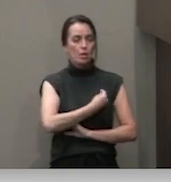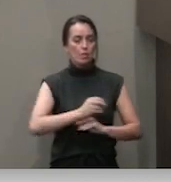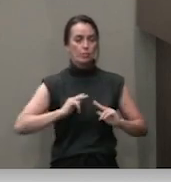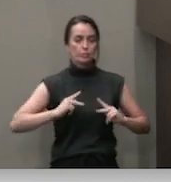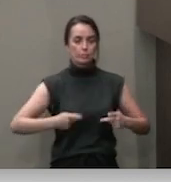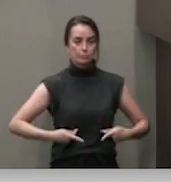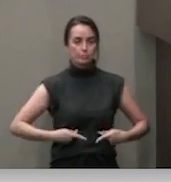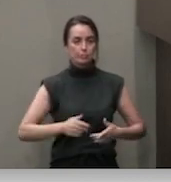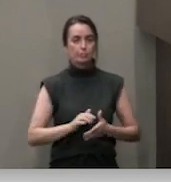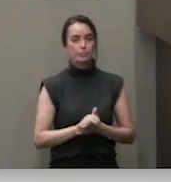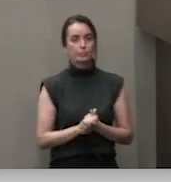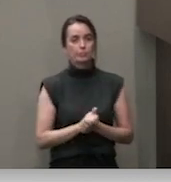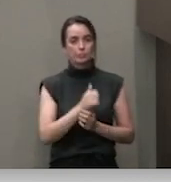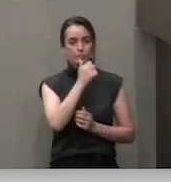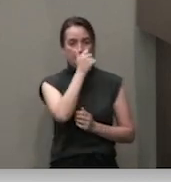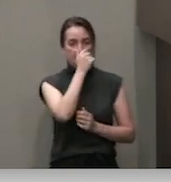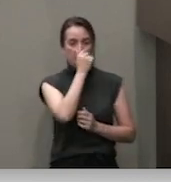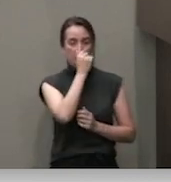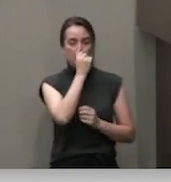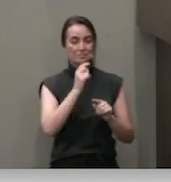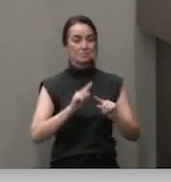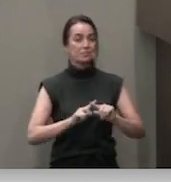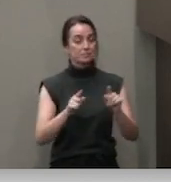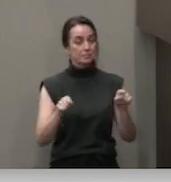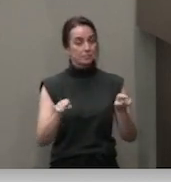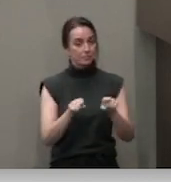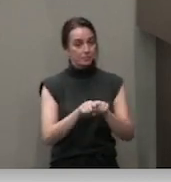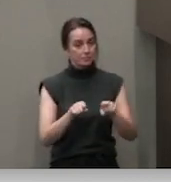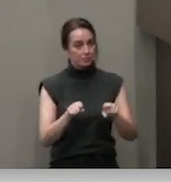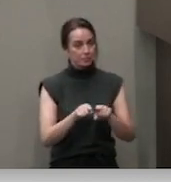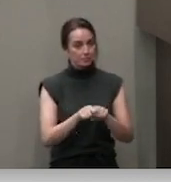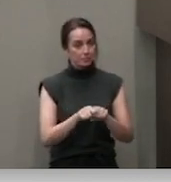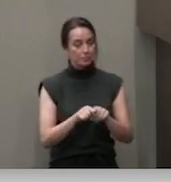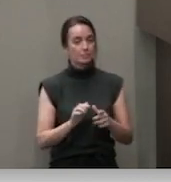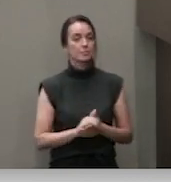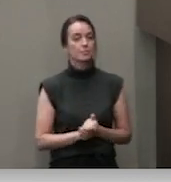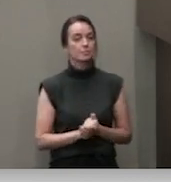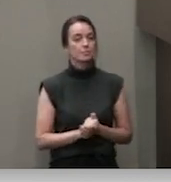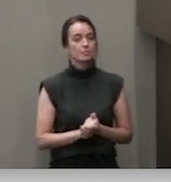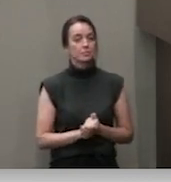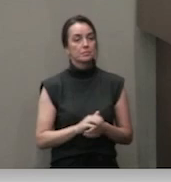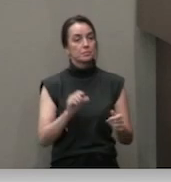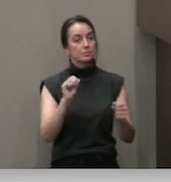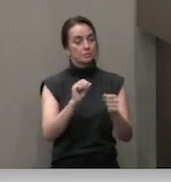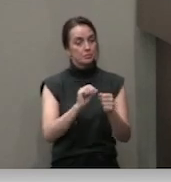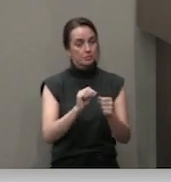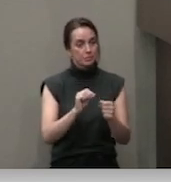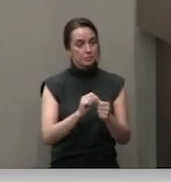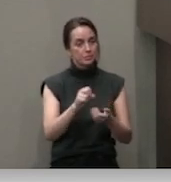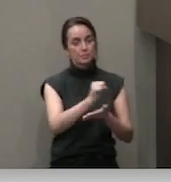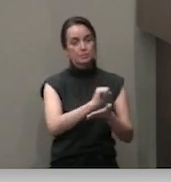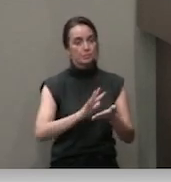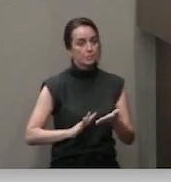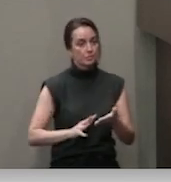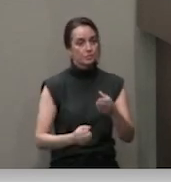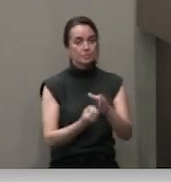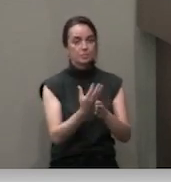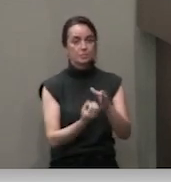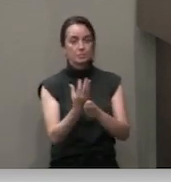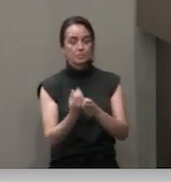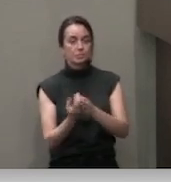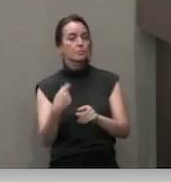humana mas também para a manutenção de atividades produtivas e o